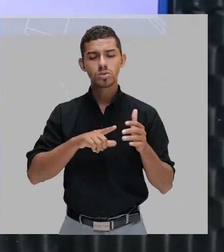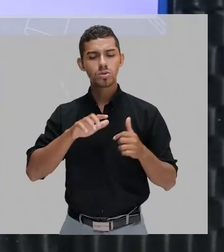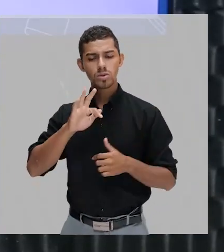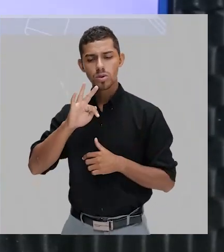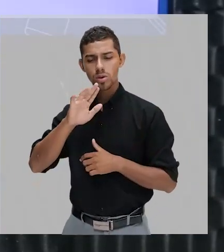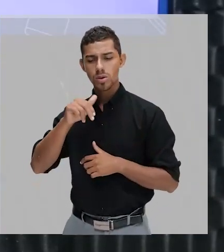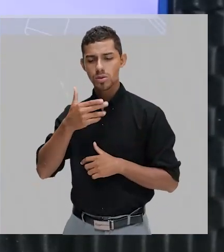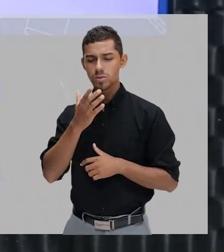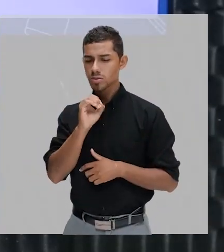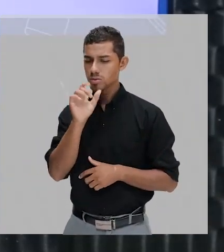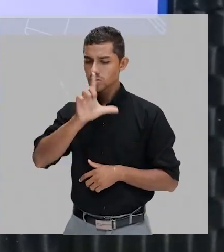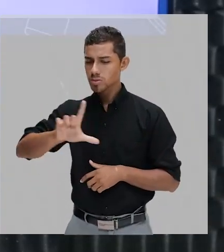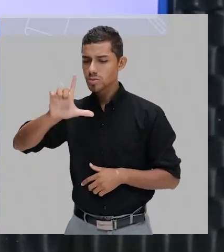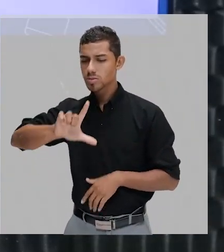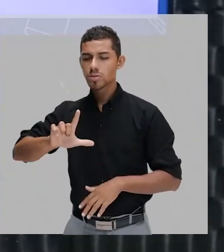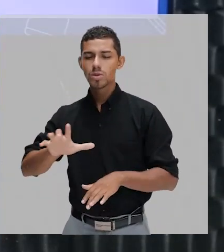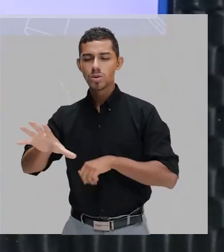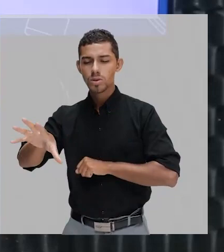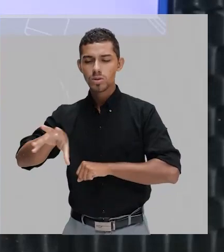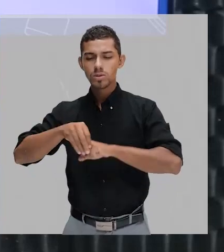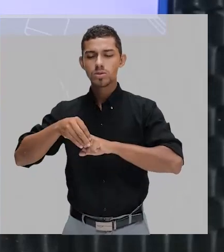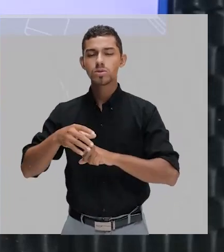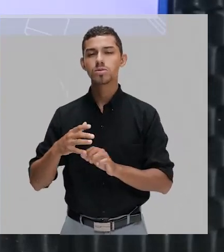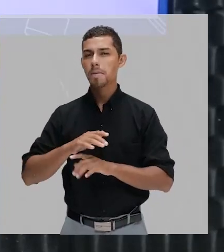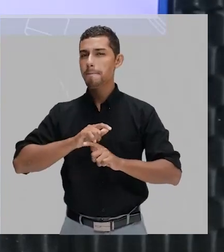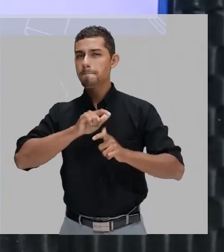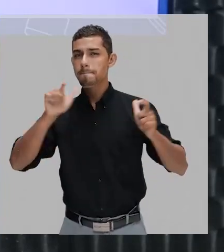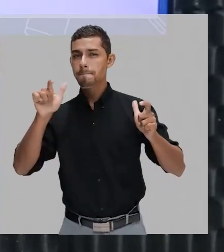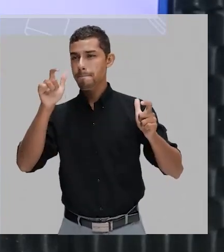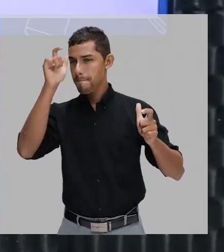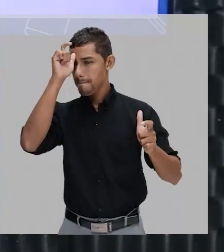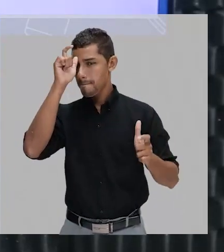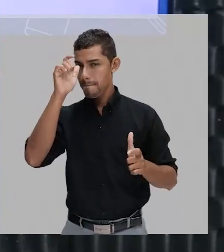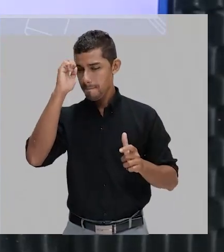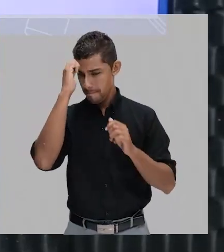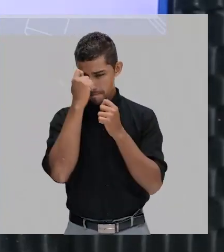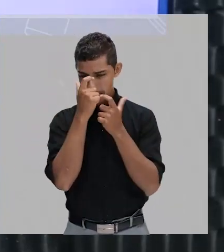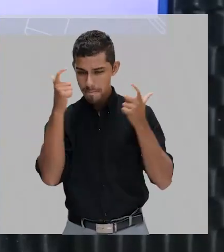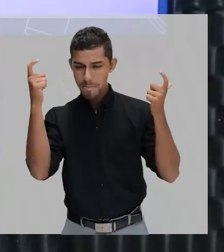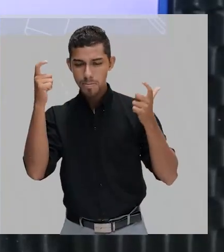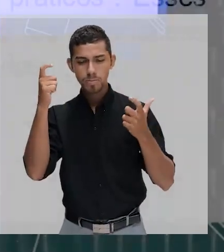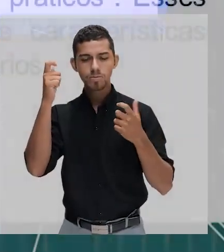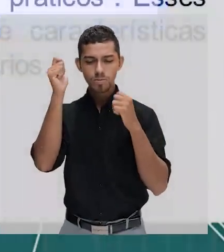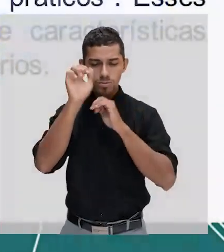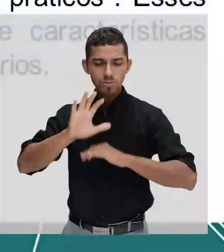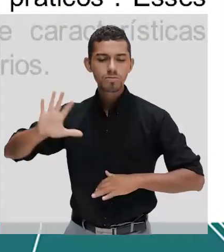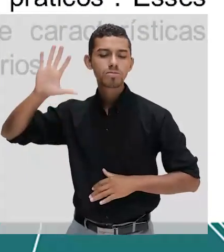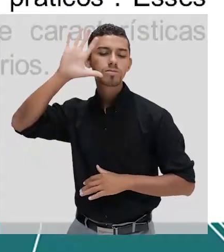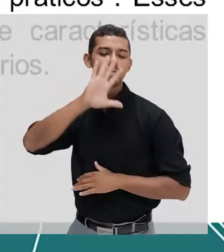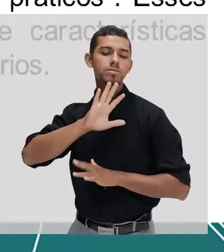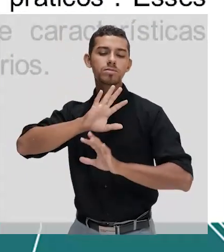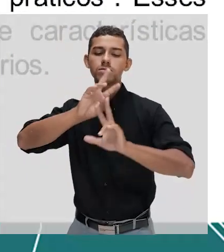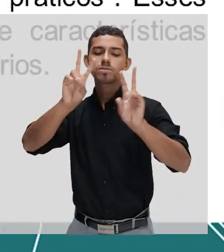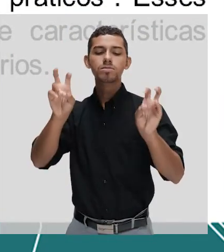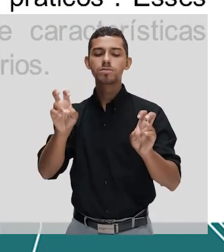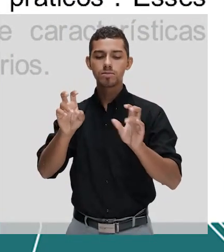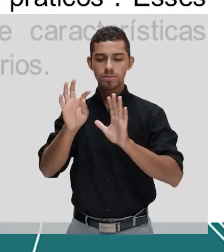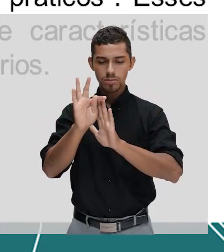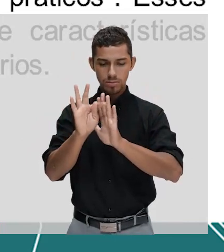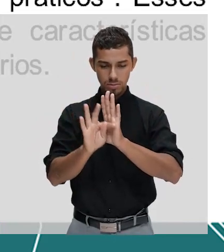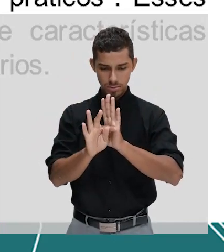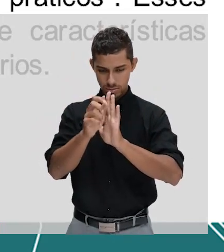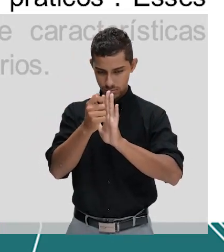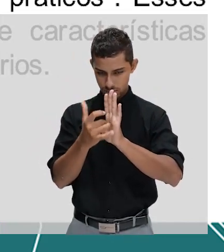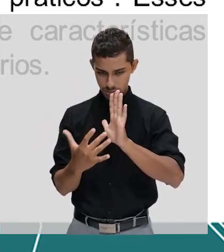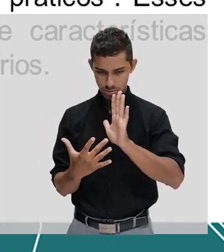funções da literatura que vocês vão ter um conhecimento um pouco maior sobre esse tema. Então, vamos começar com os